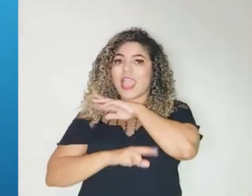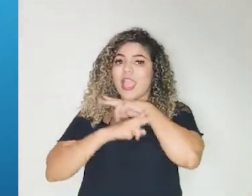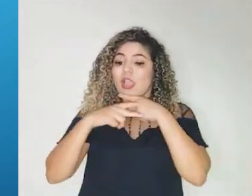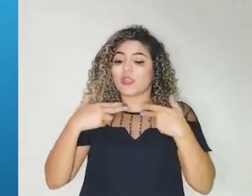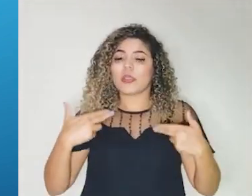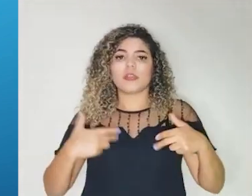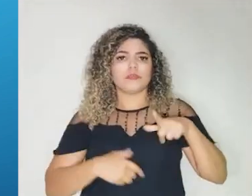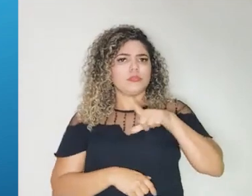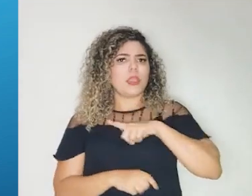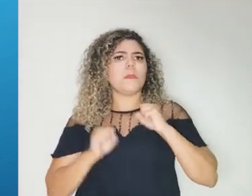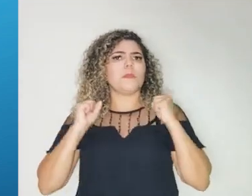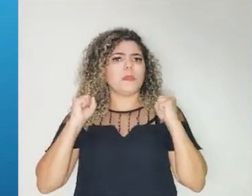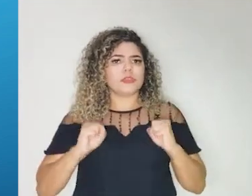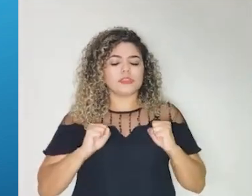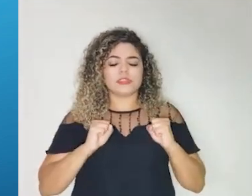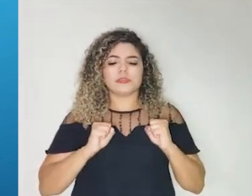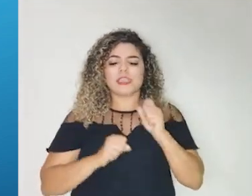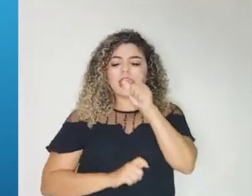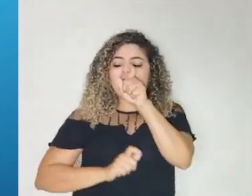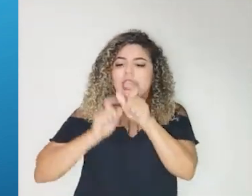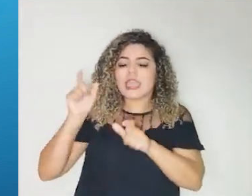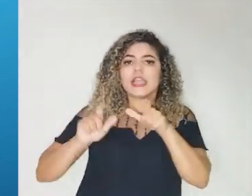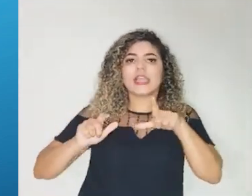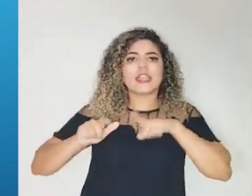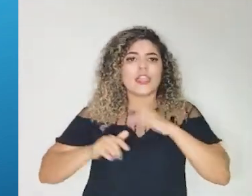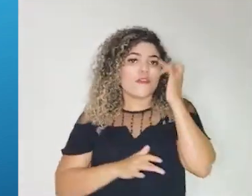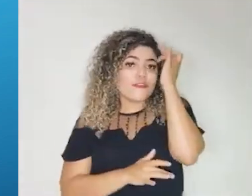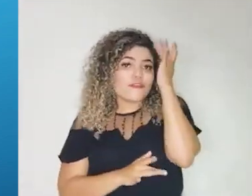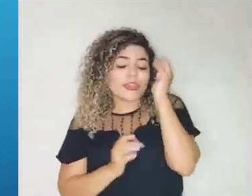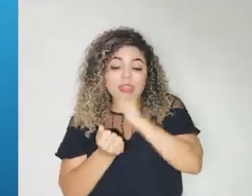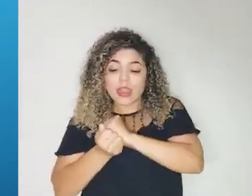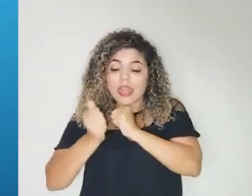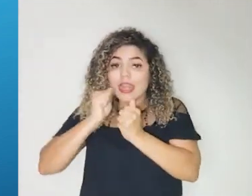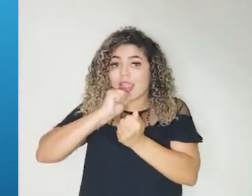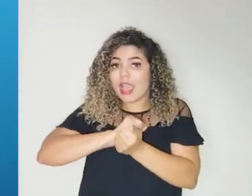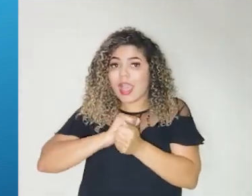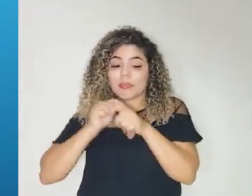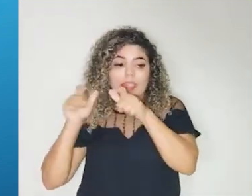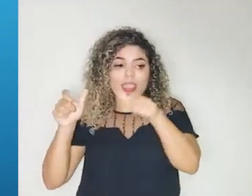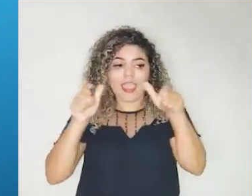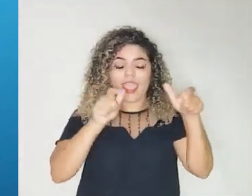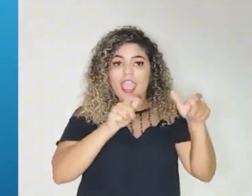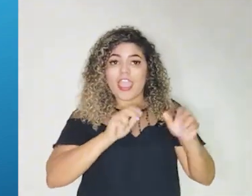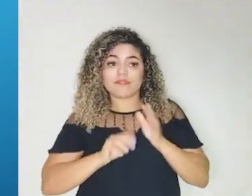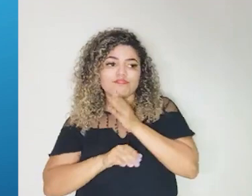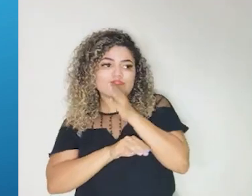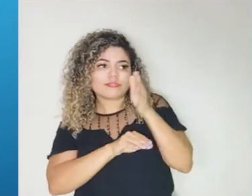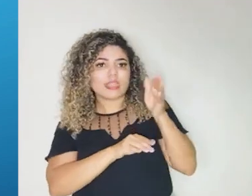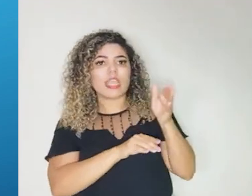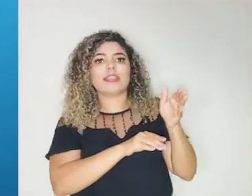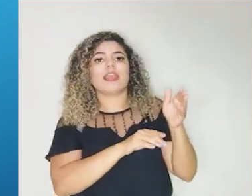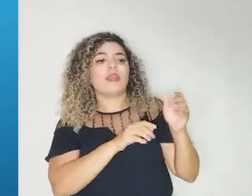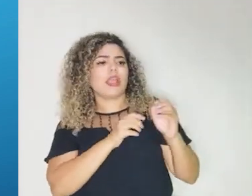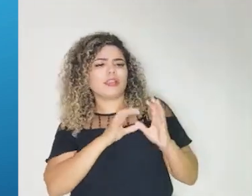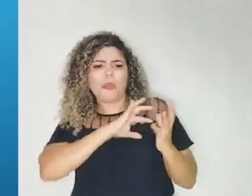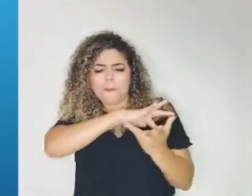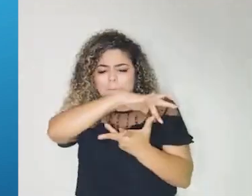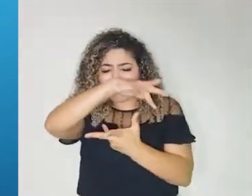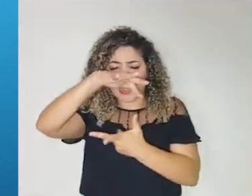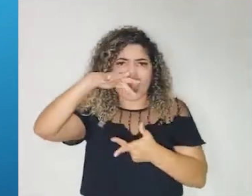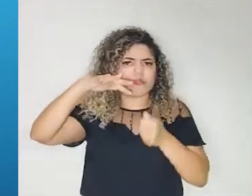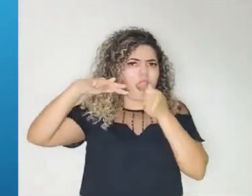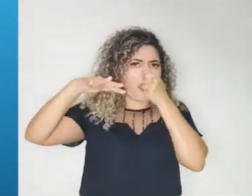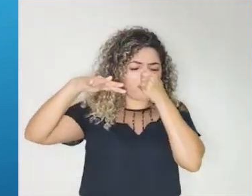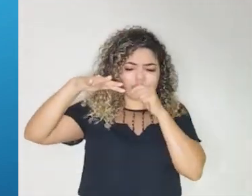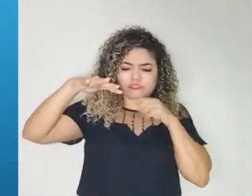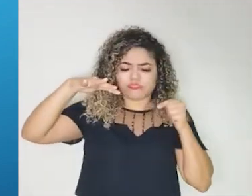exoesqueleto permite com que esse animal contenha a facilidade de adaptação em diferentes regiões. Então eles praticamente dominaram todo o planeta e